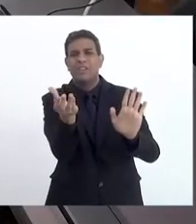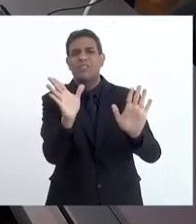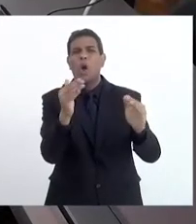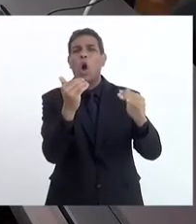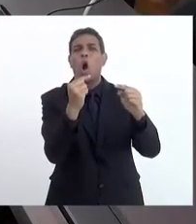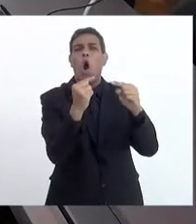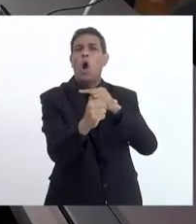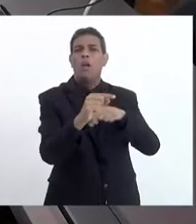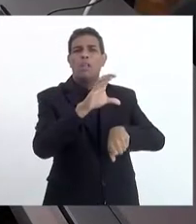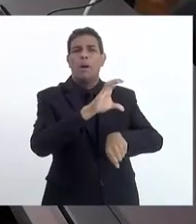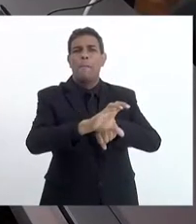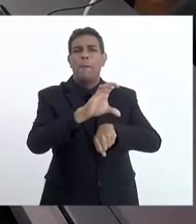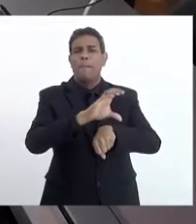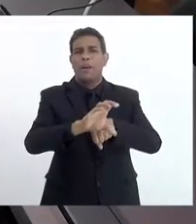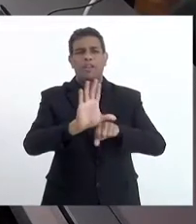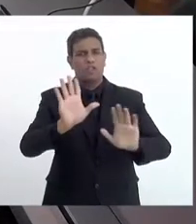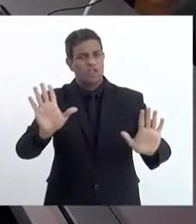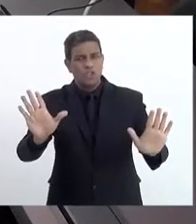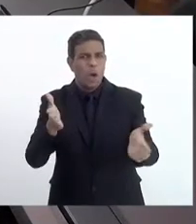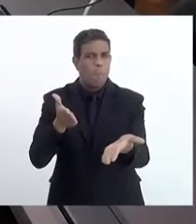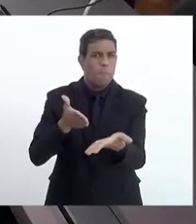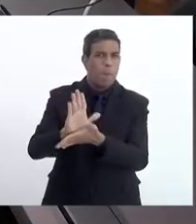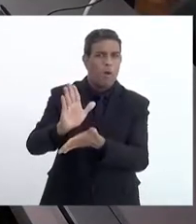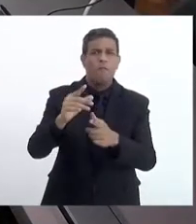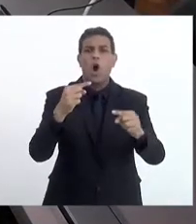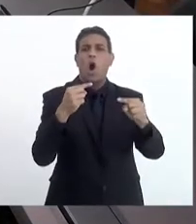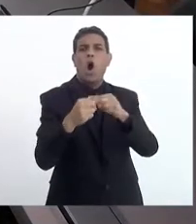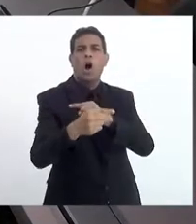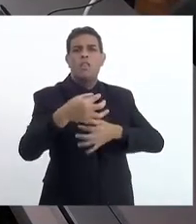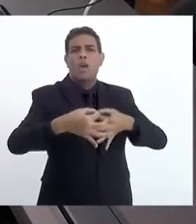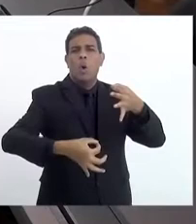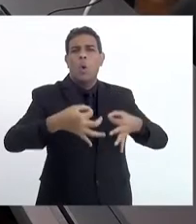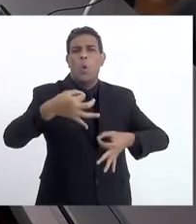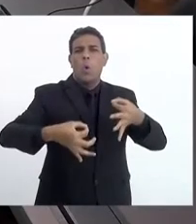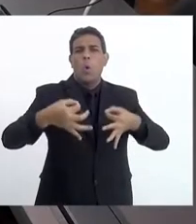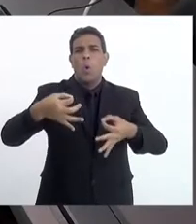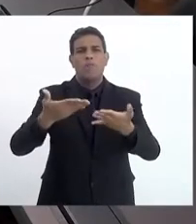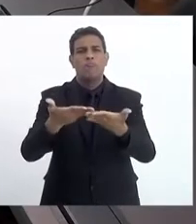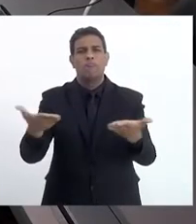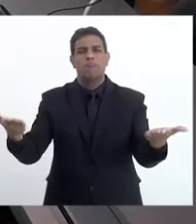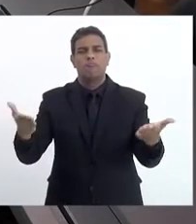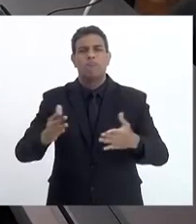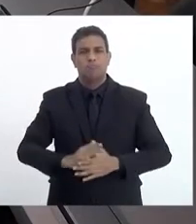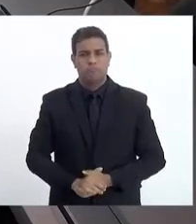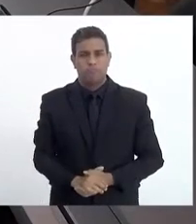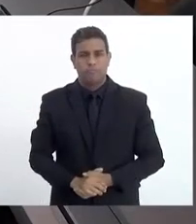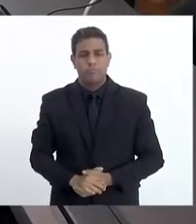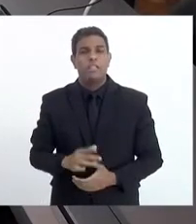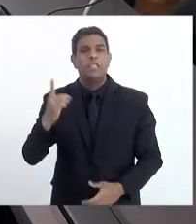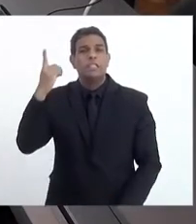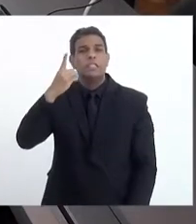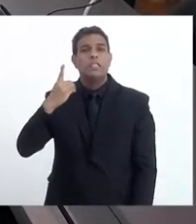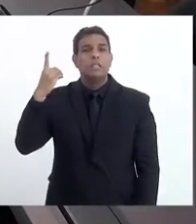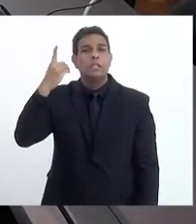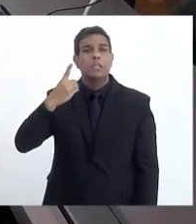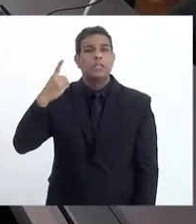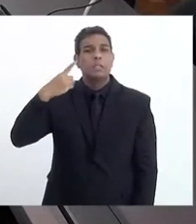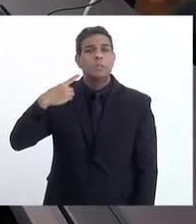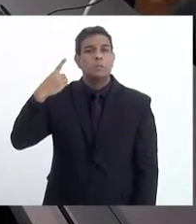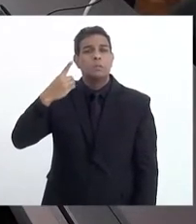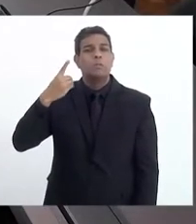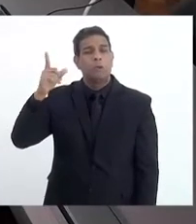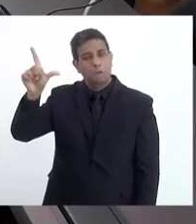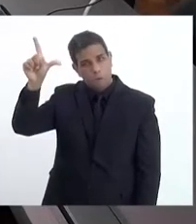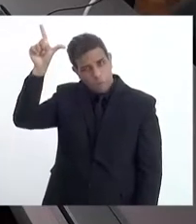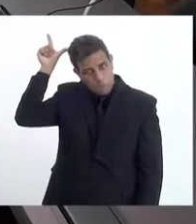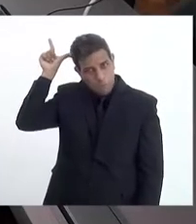como estão, aprovados. 15 e 16. Injuridicidade. Não. O deputado Luiz Paulo, relator do vencido, o voto foi